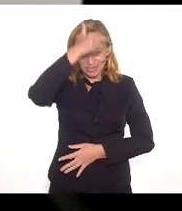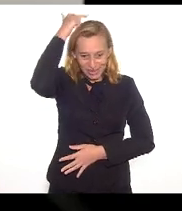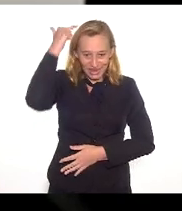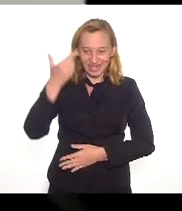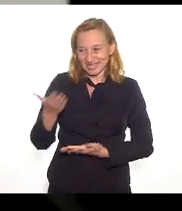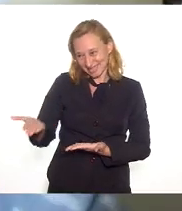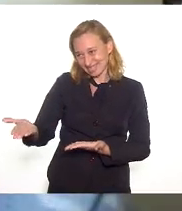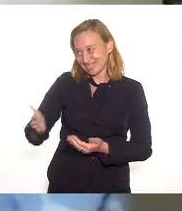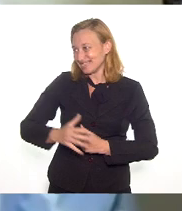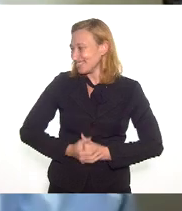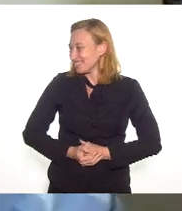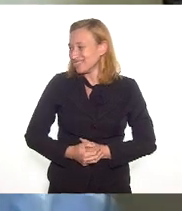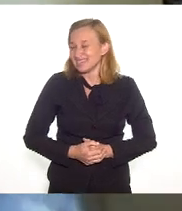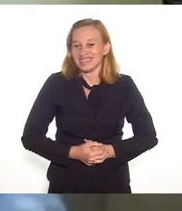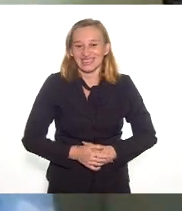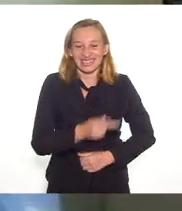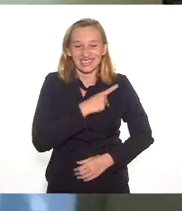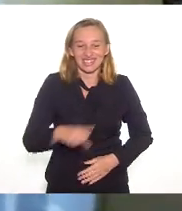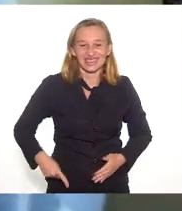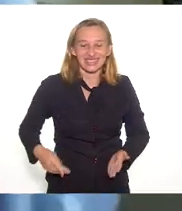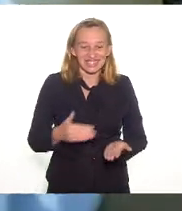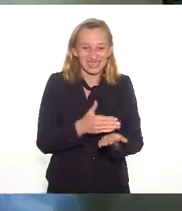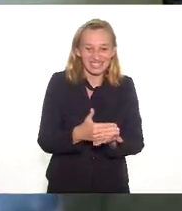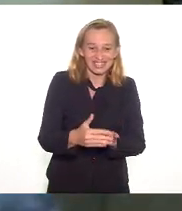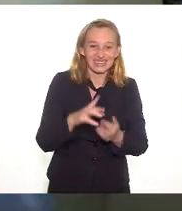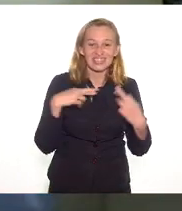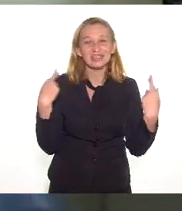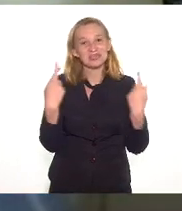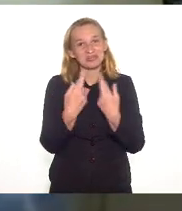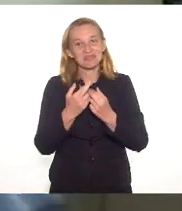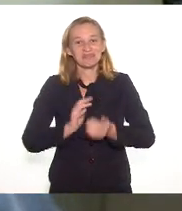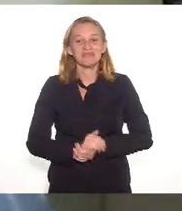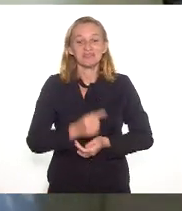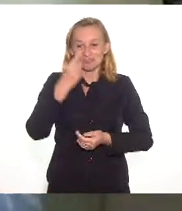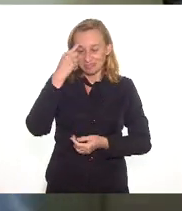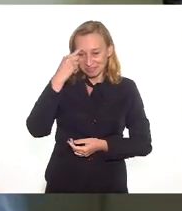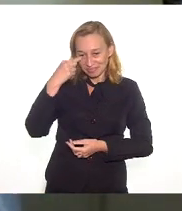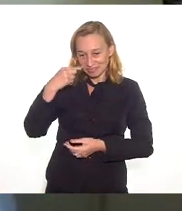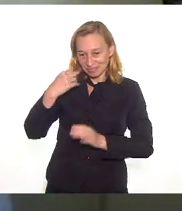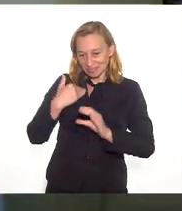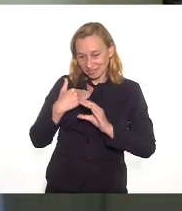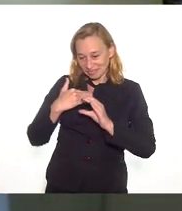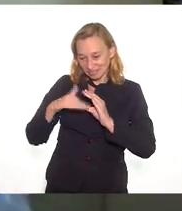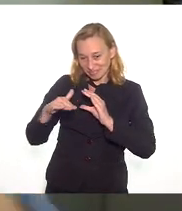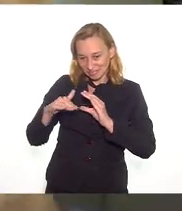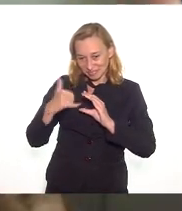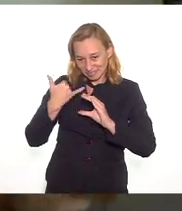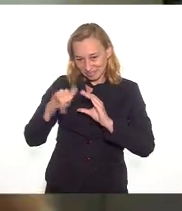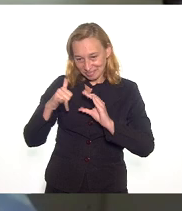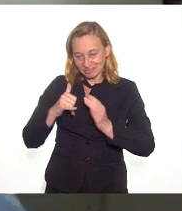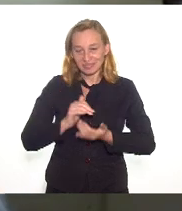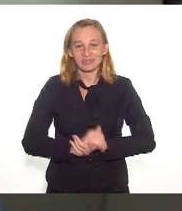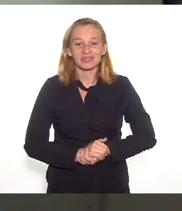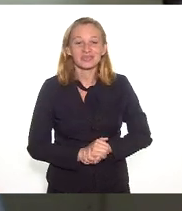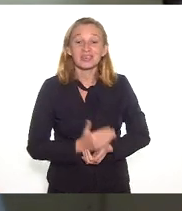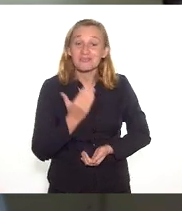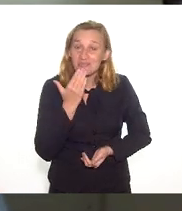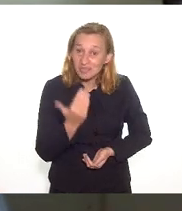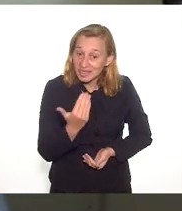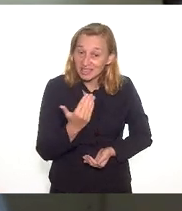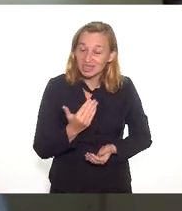favor. Presidente, quando começou a sessão, eu mandei um zap para a Vossa Excelência